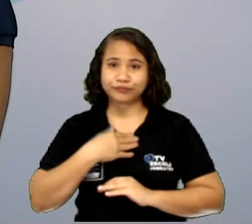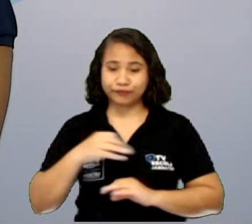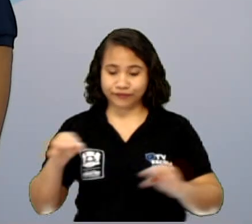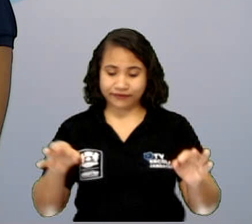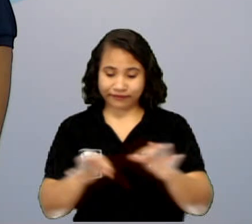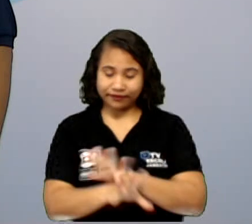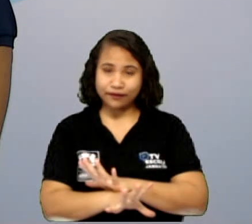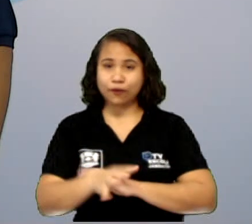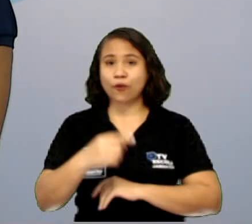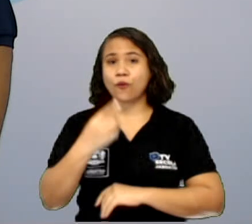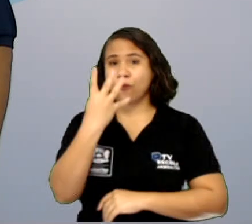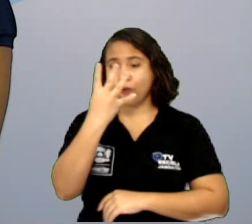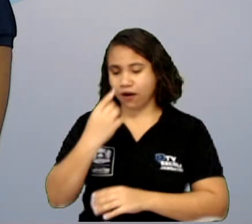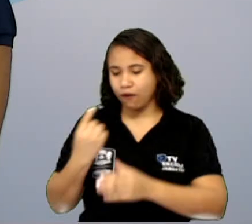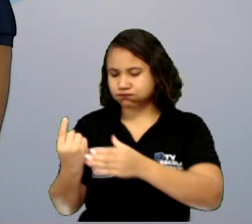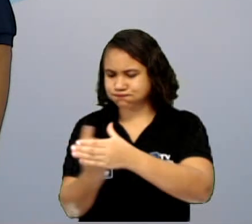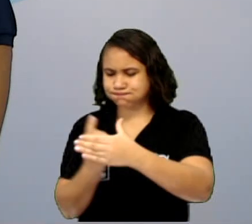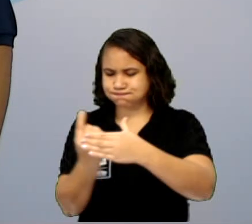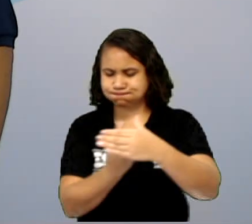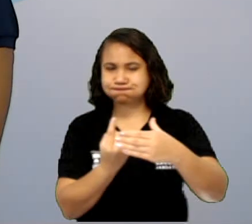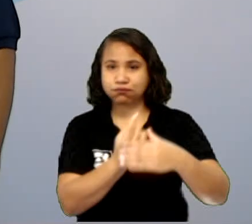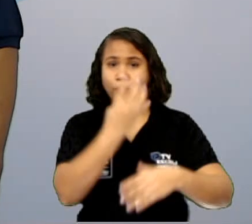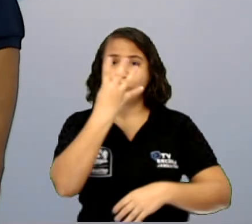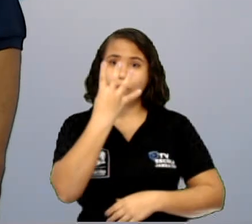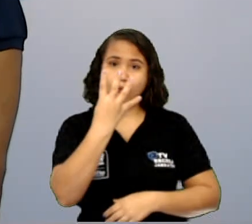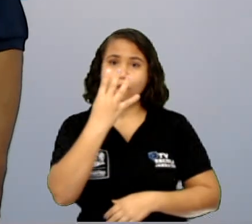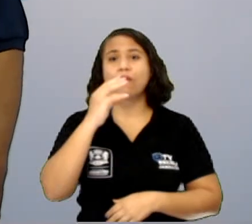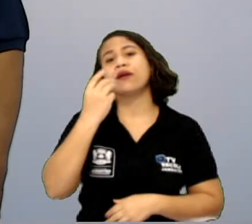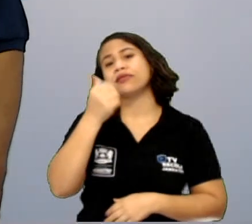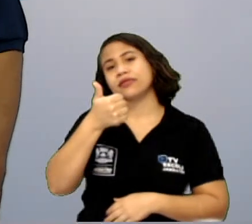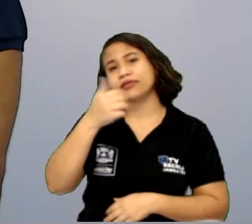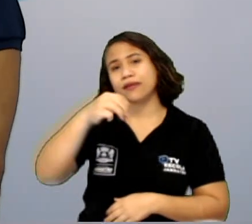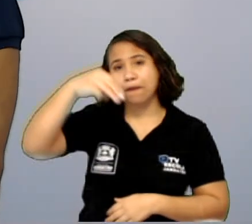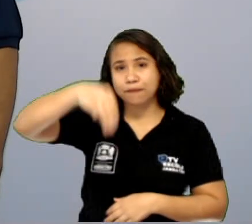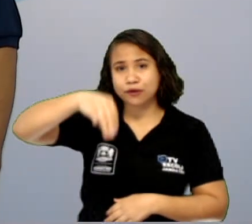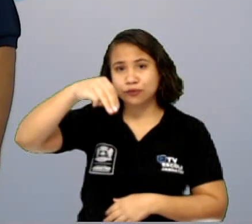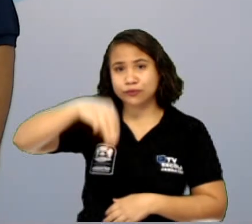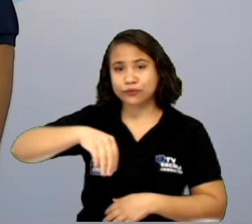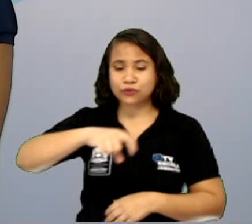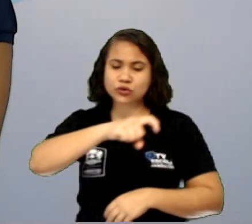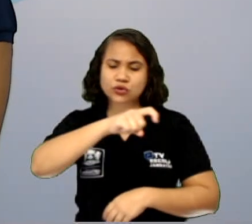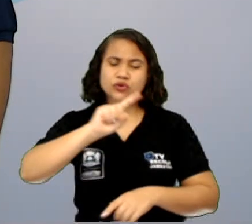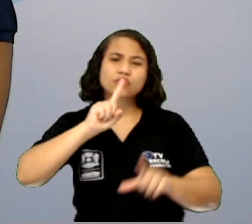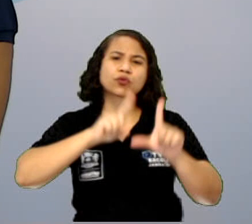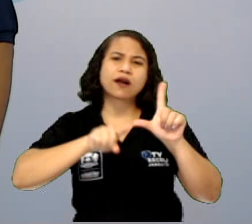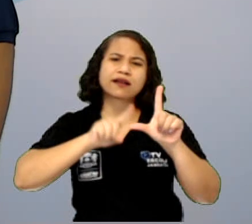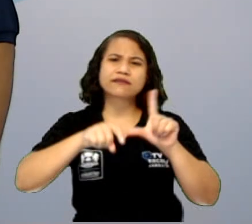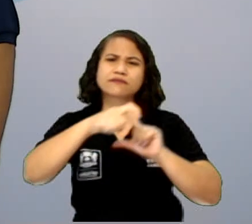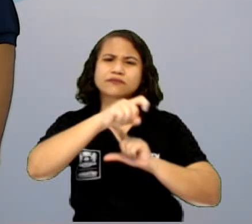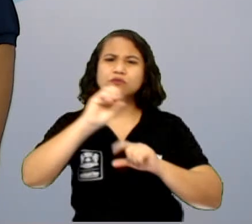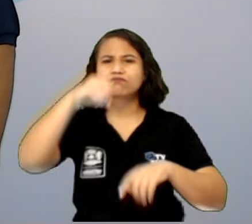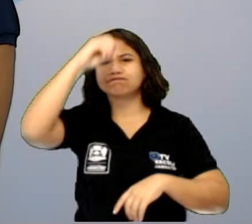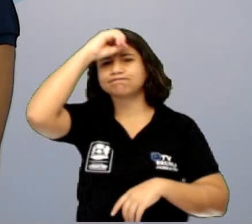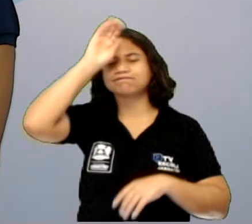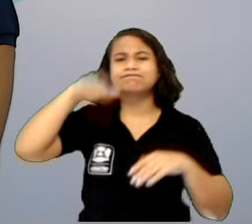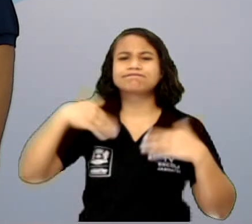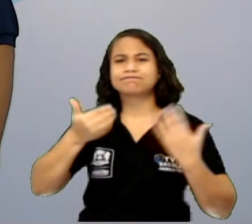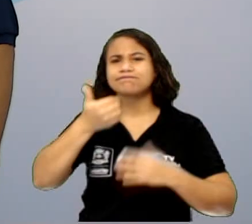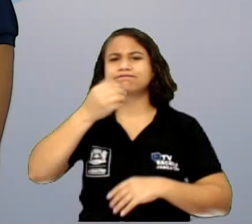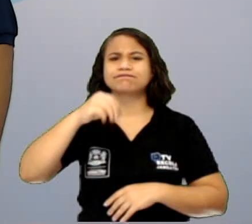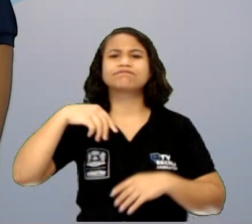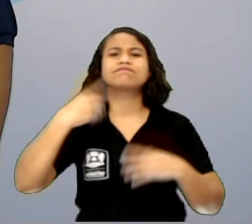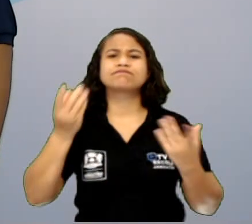gasto 10 minutos com quatro liquidificadores vou gastar x e minutos com oito liquidificadores começa as grandezas são inversamente